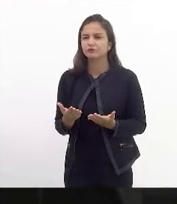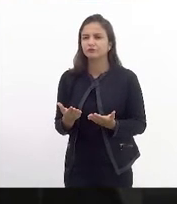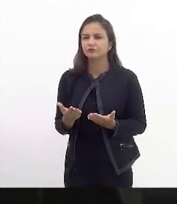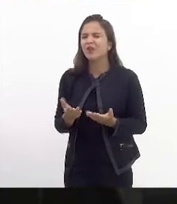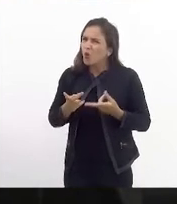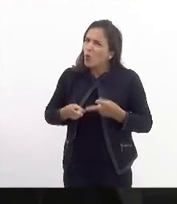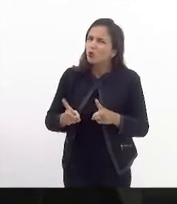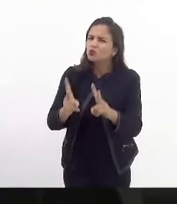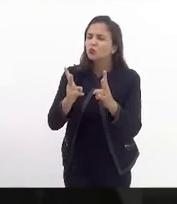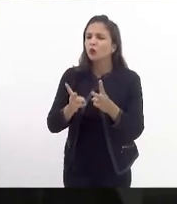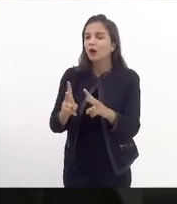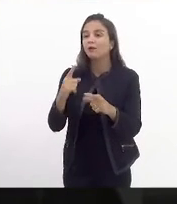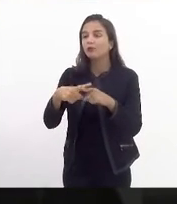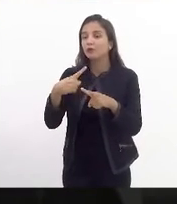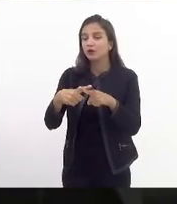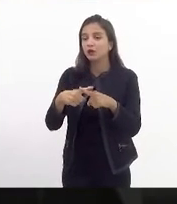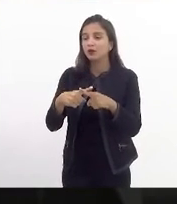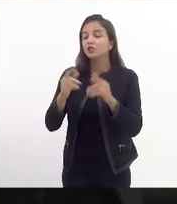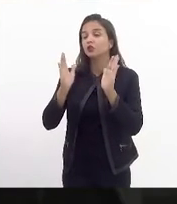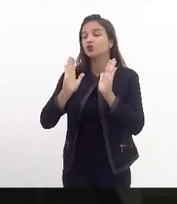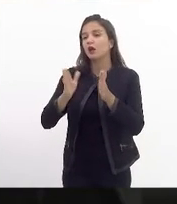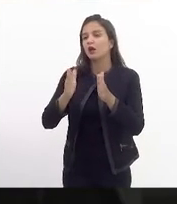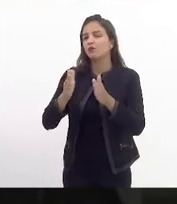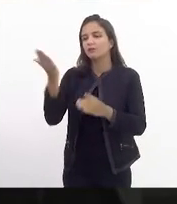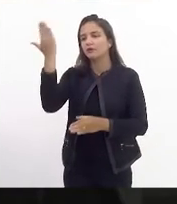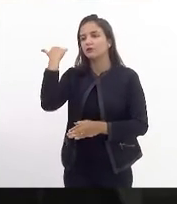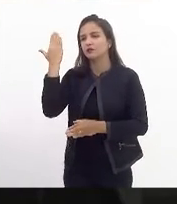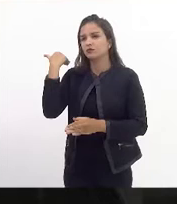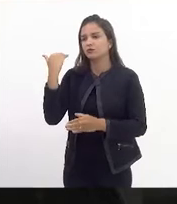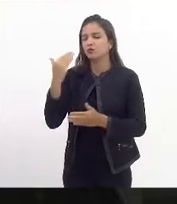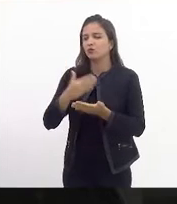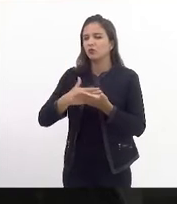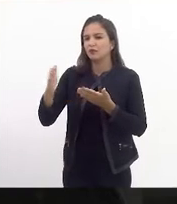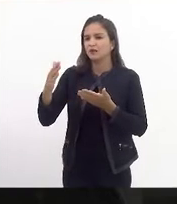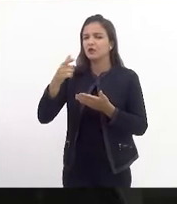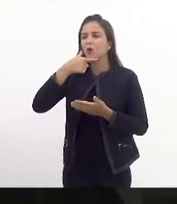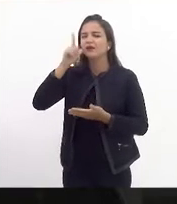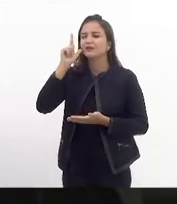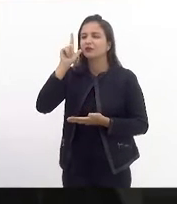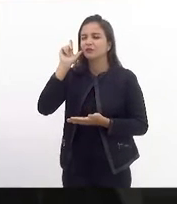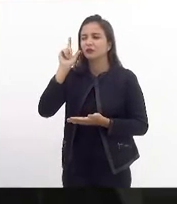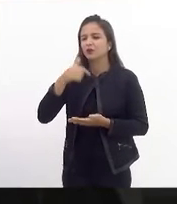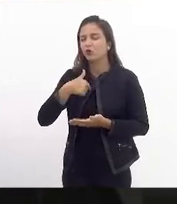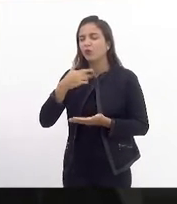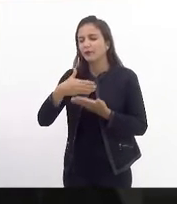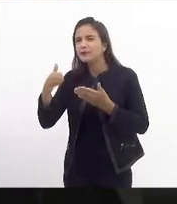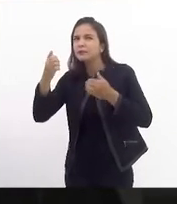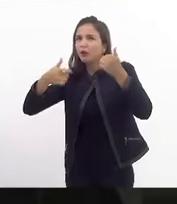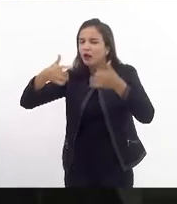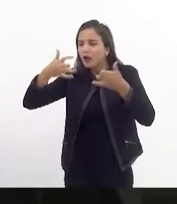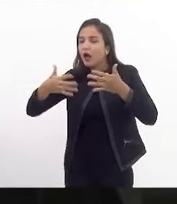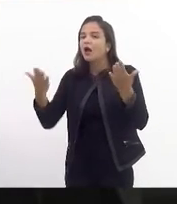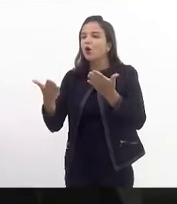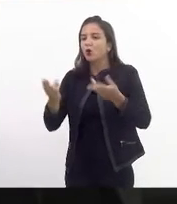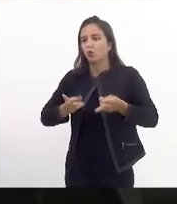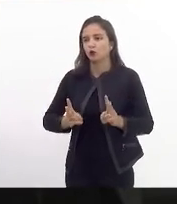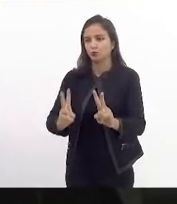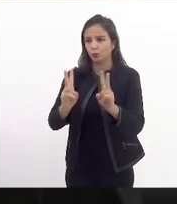continuidade da minha fala no expediente inicial no dia de ontem, né, uma